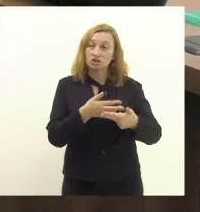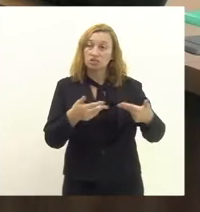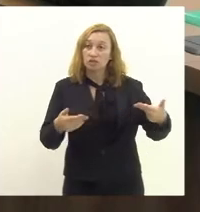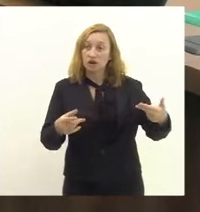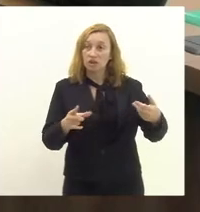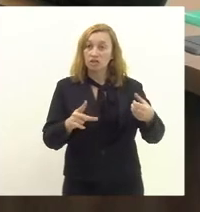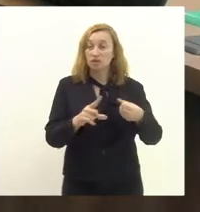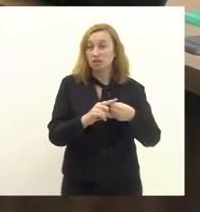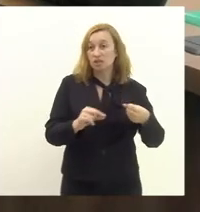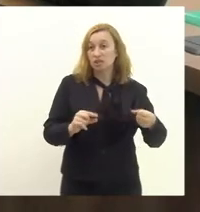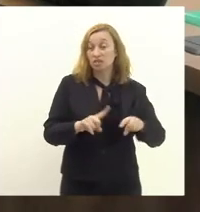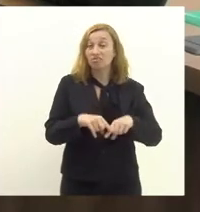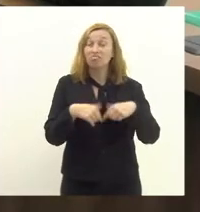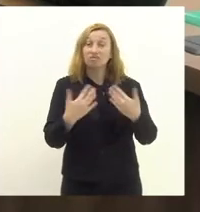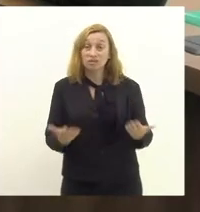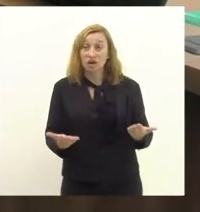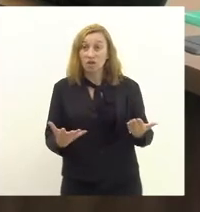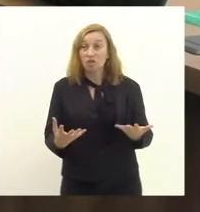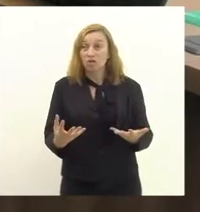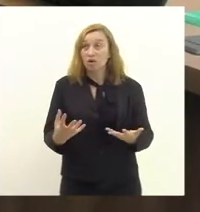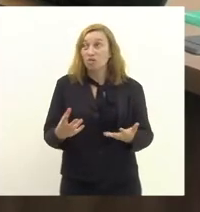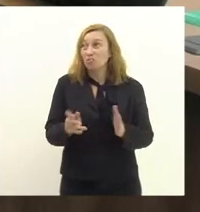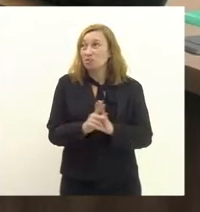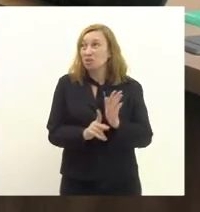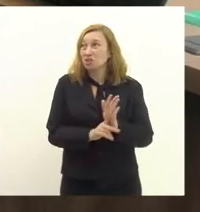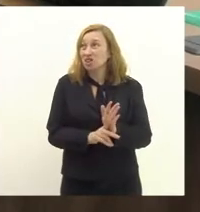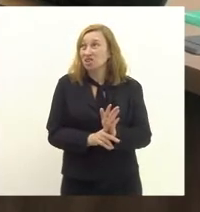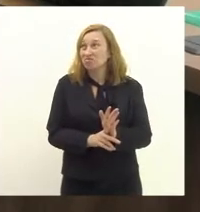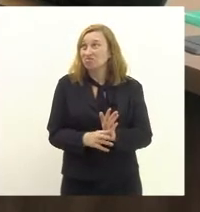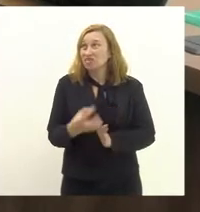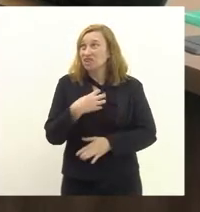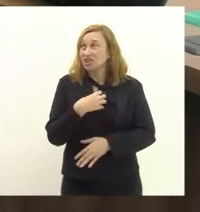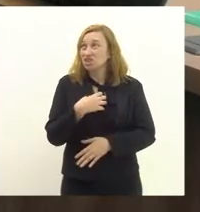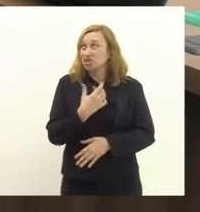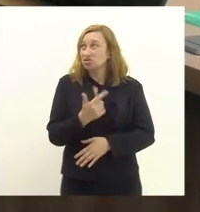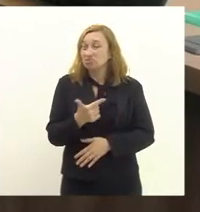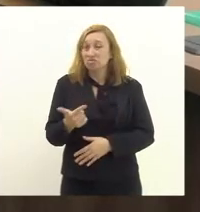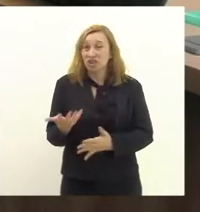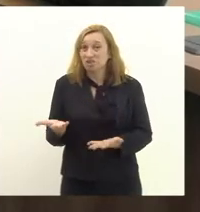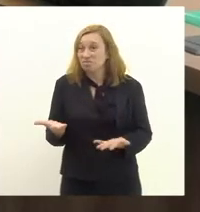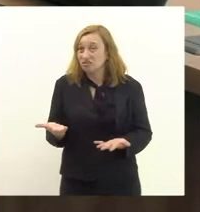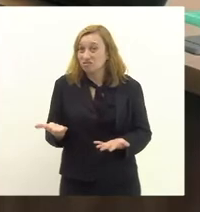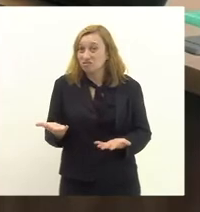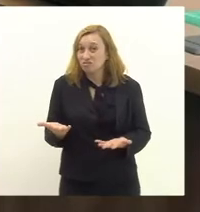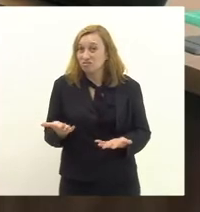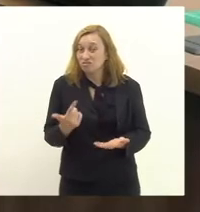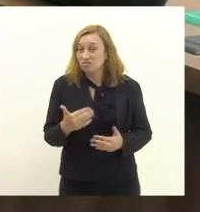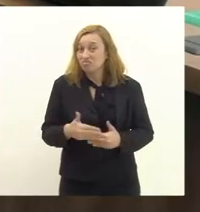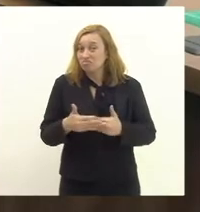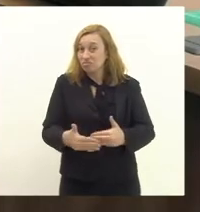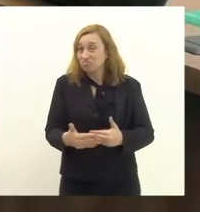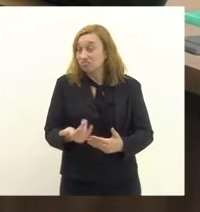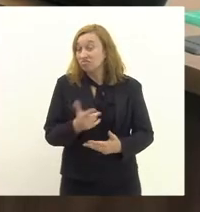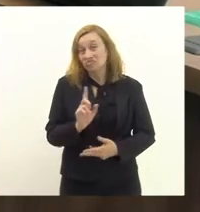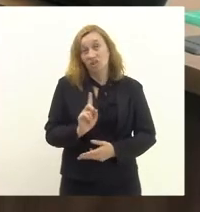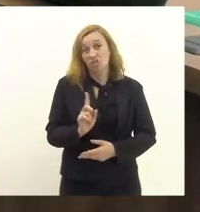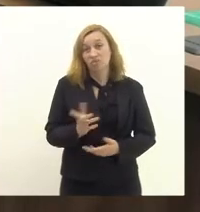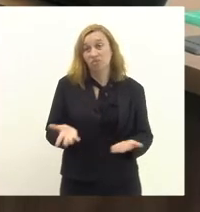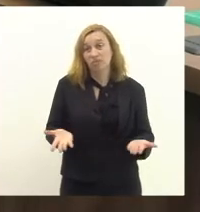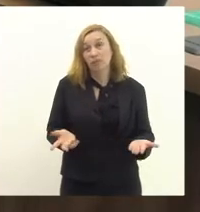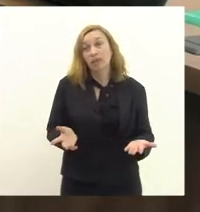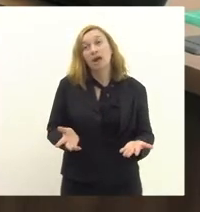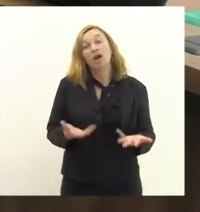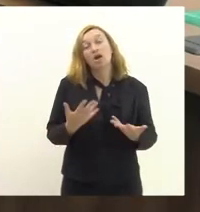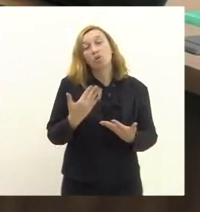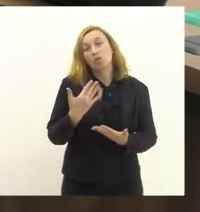projeto praticamente fica sem alma. E um projeto sem alma não prospera. Então, eu